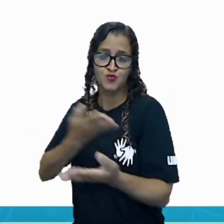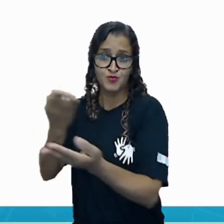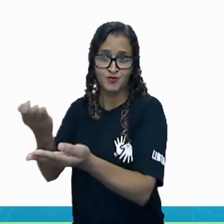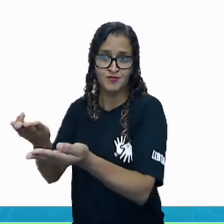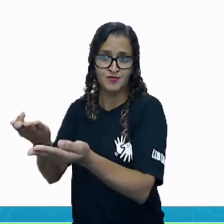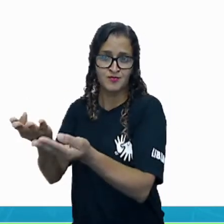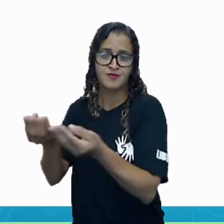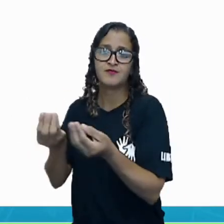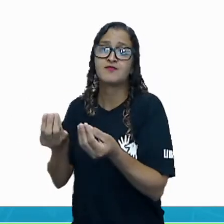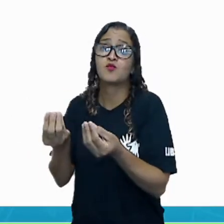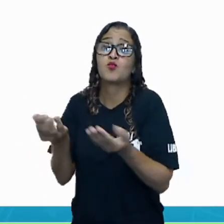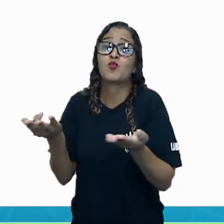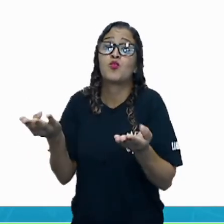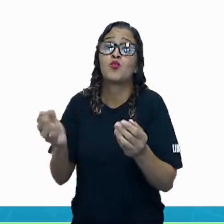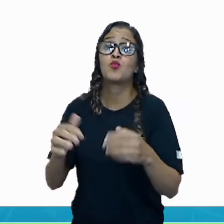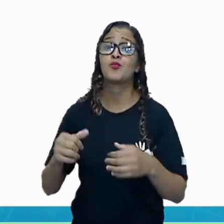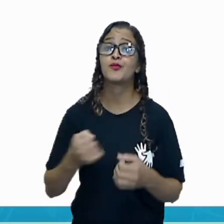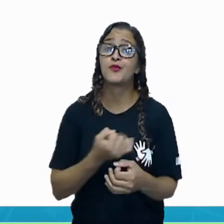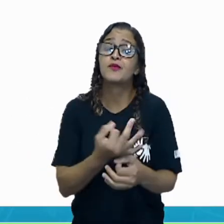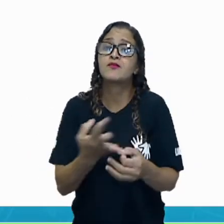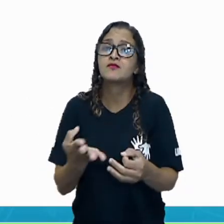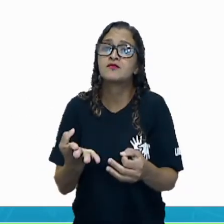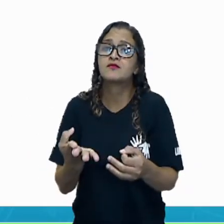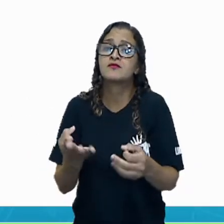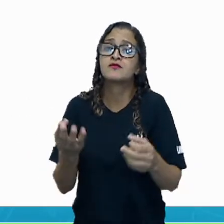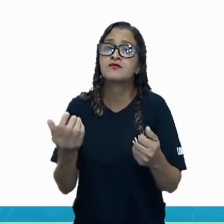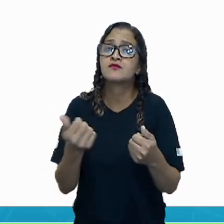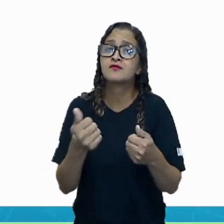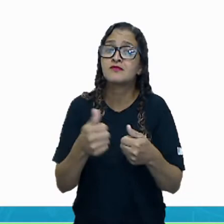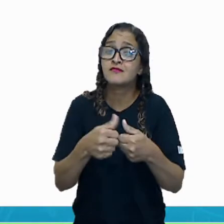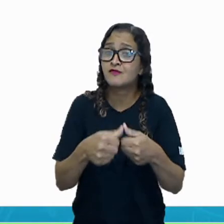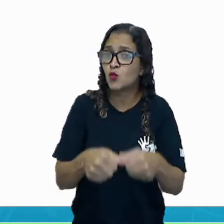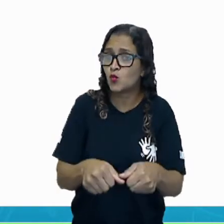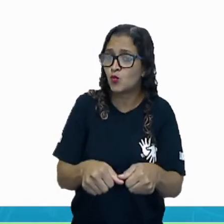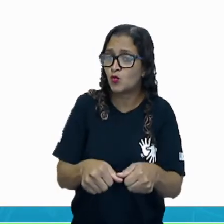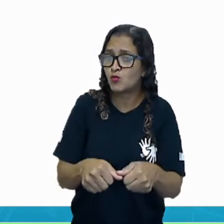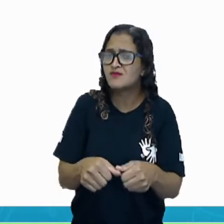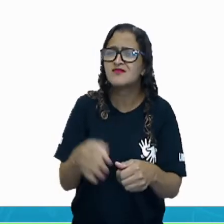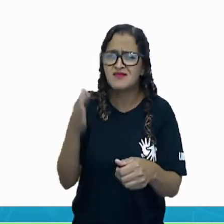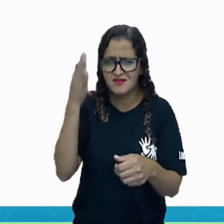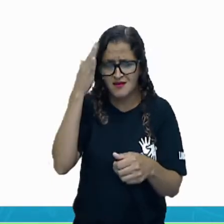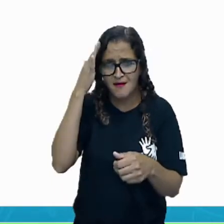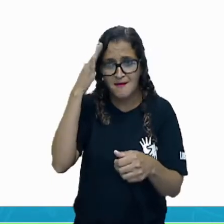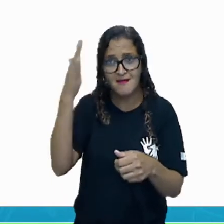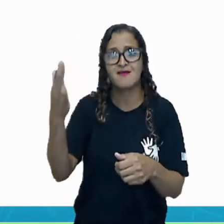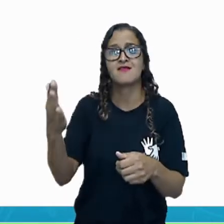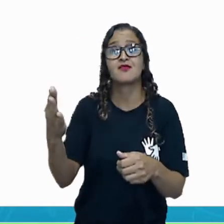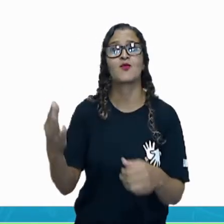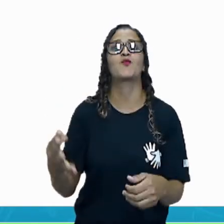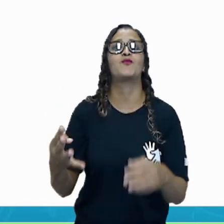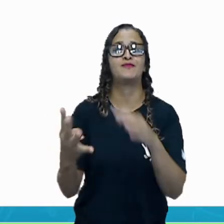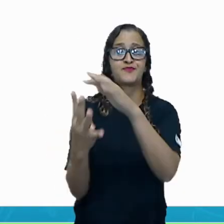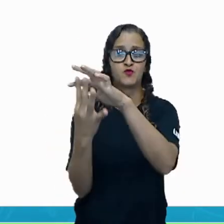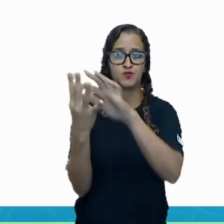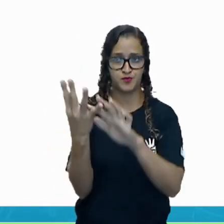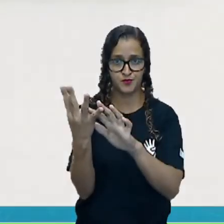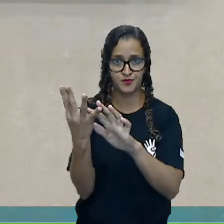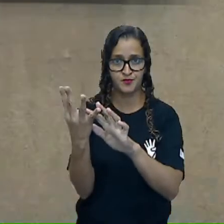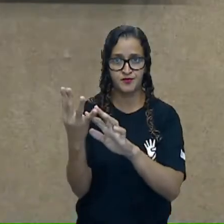2. Quanto que sobrou? Sobrou 2. Então, 4 menos 2 é igual a 2.